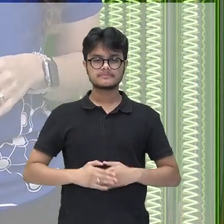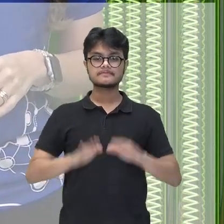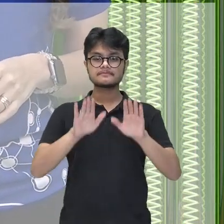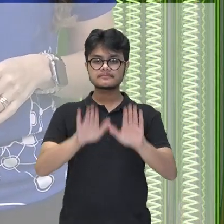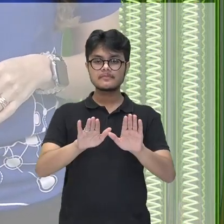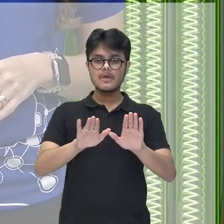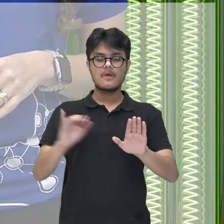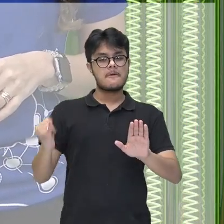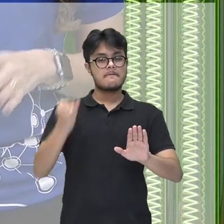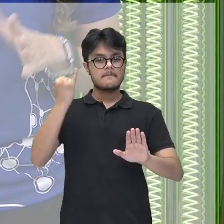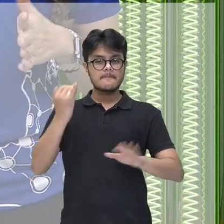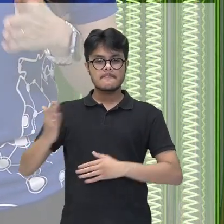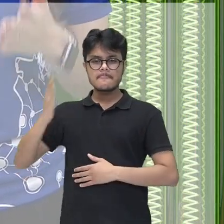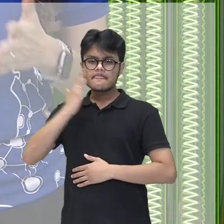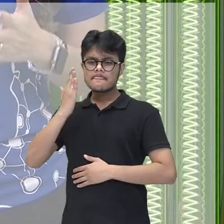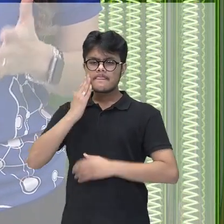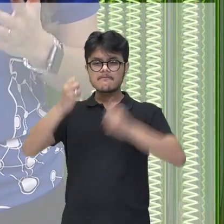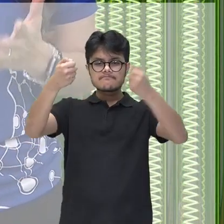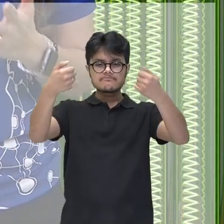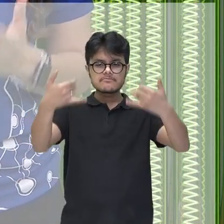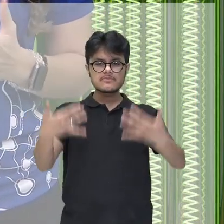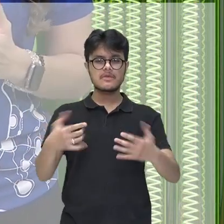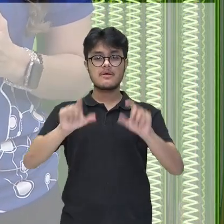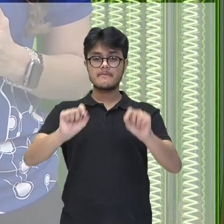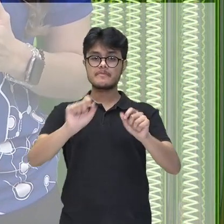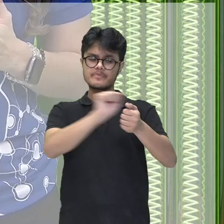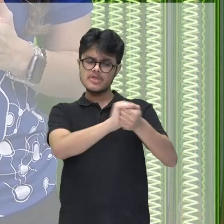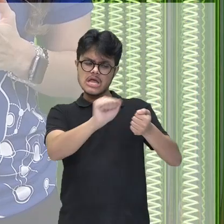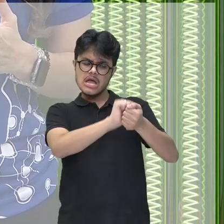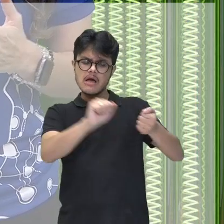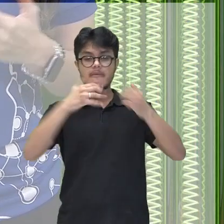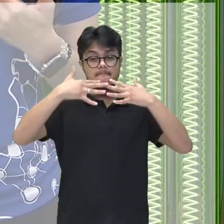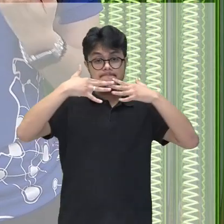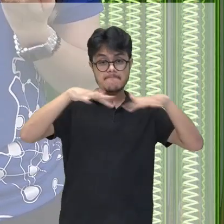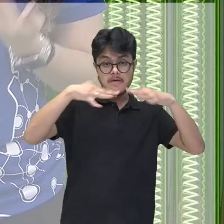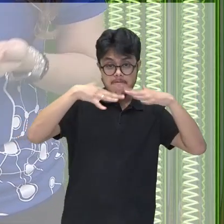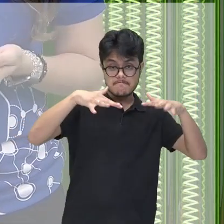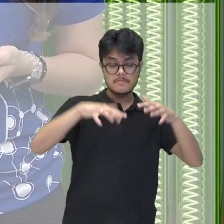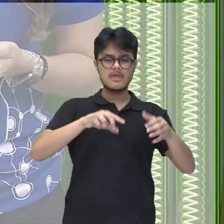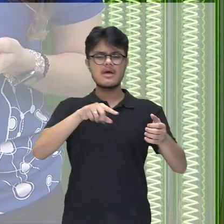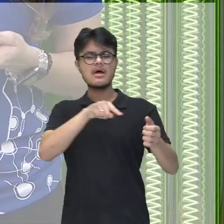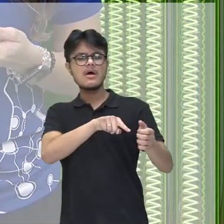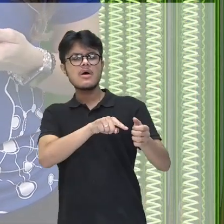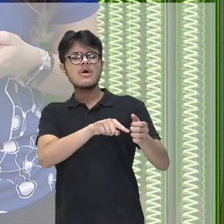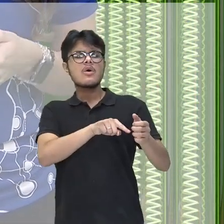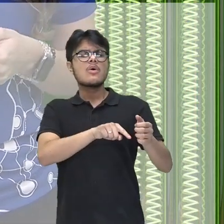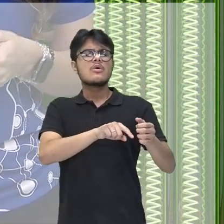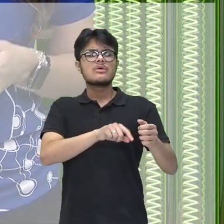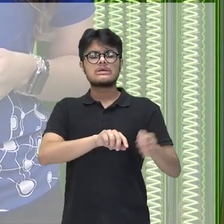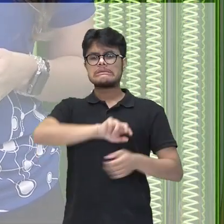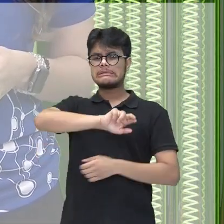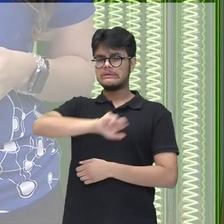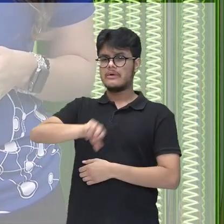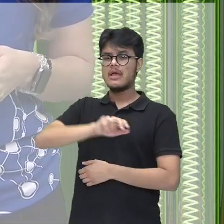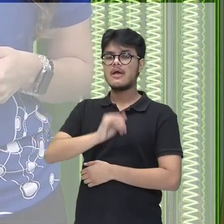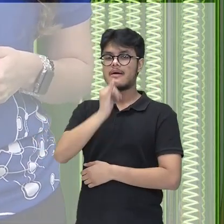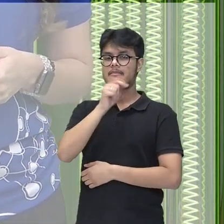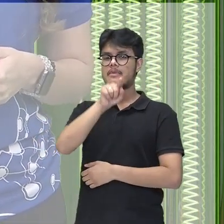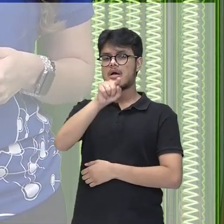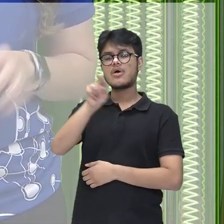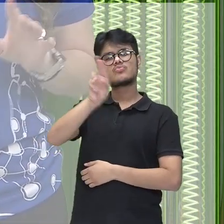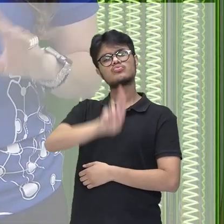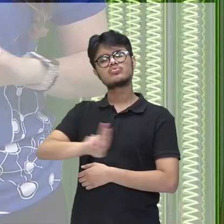é importante a gente falar que quando eu falo em carvão mineral, eu estou falando em carvão, não é aquele carvão que a